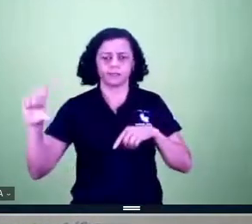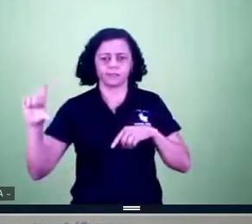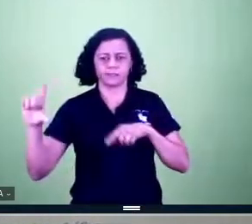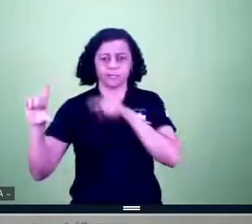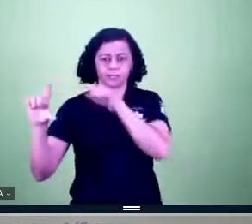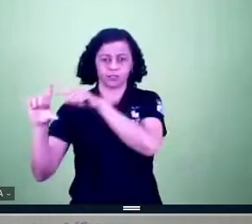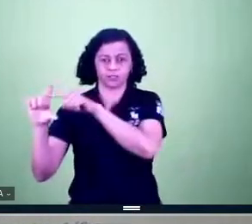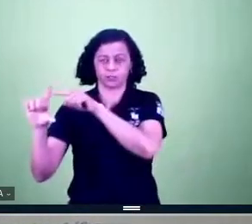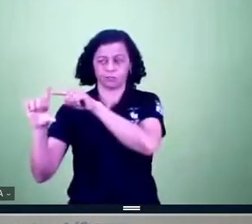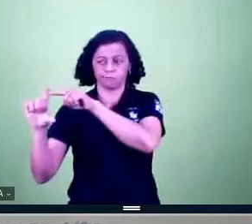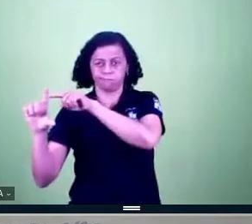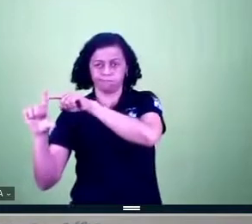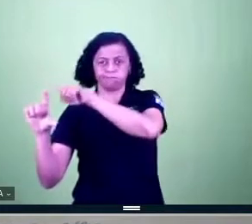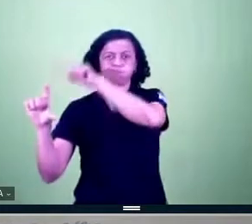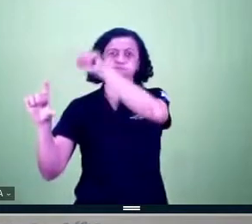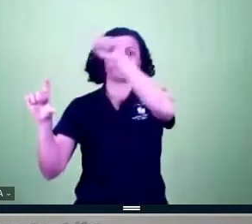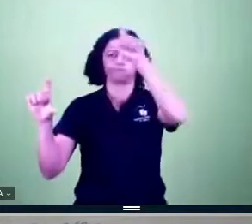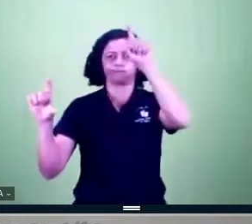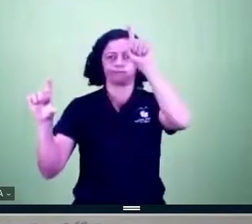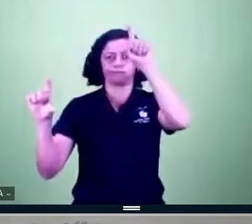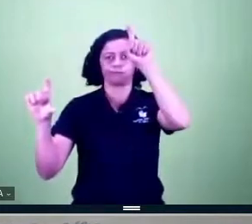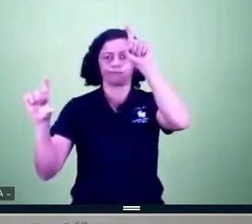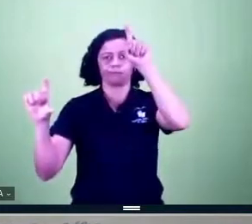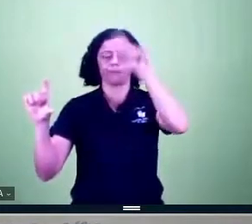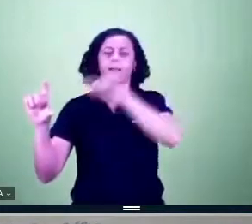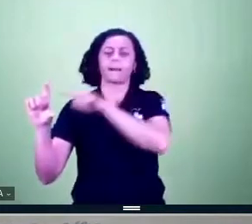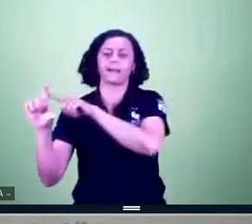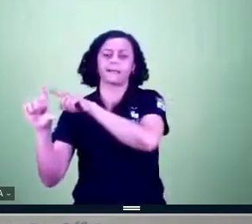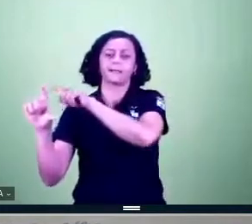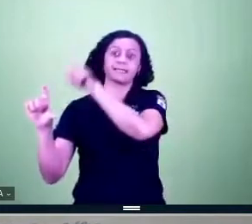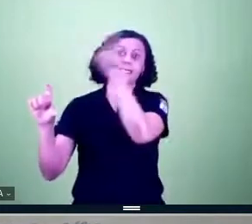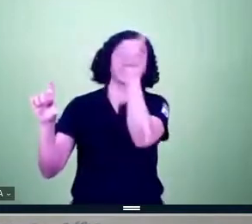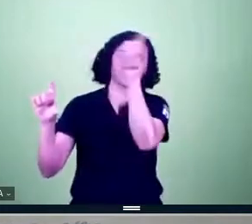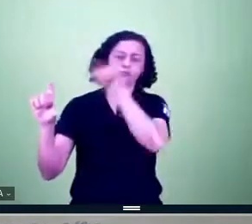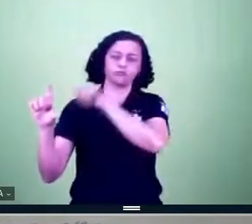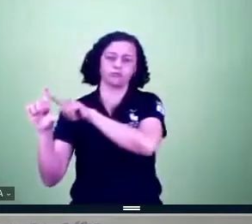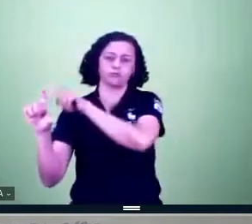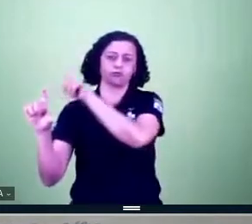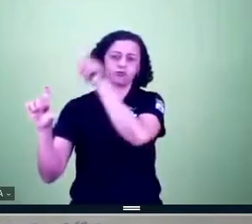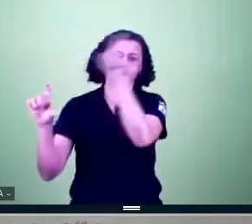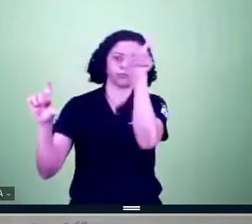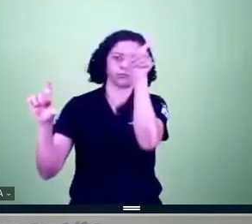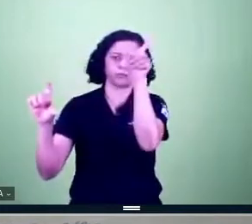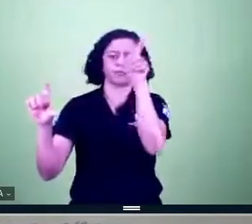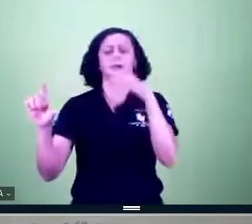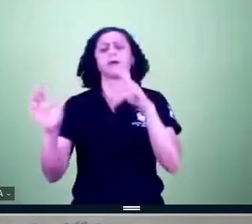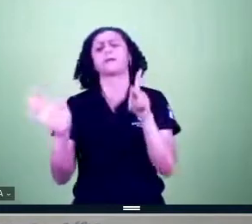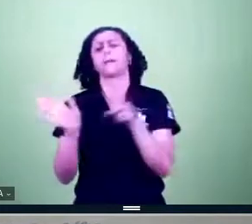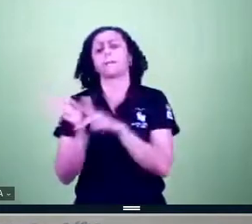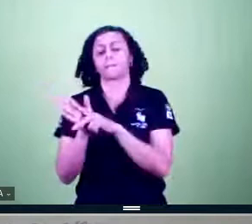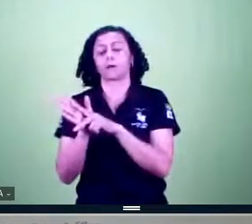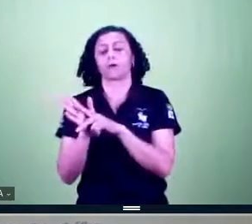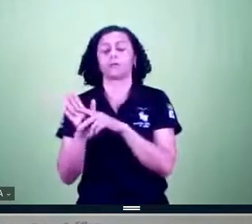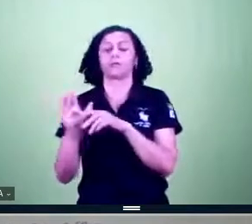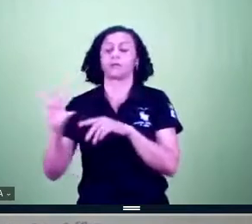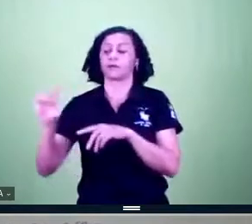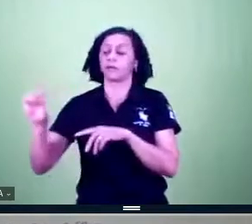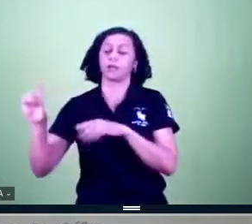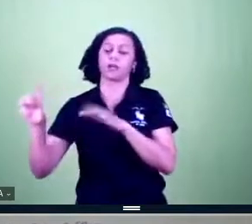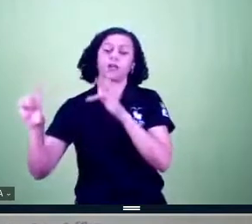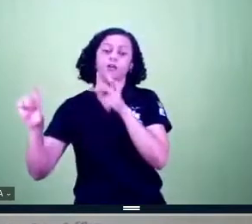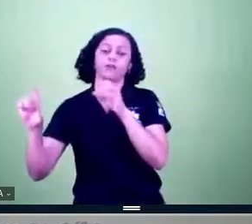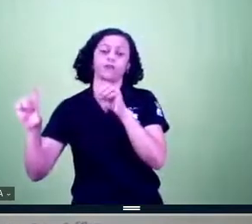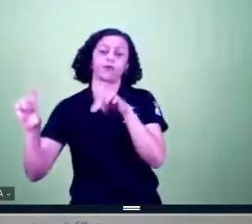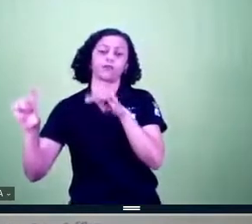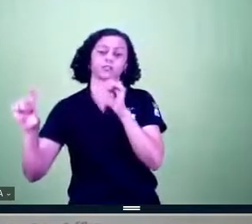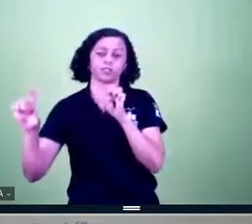uma elevação de tensão. Por que a fonte é elevação? Porque a fonte é salário, tá? Nessa brincadeira que a gente está fazendo, a fonte é